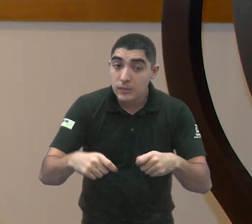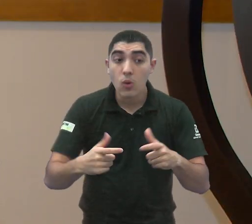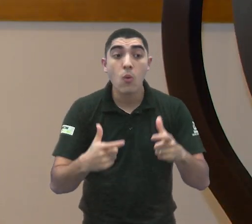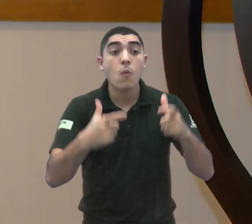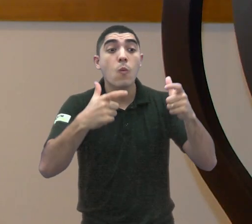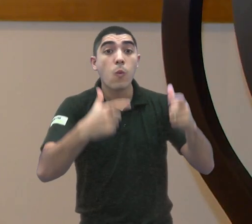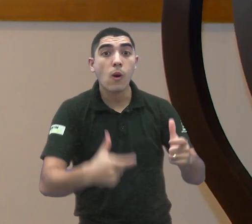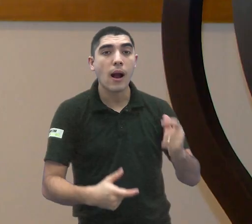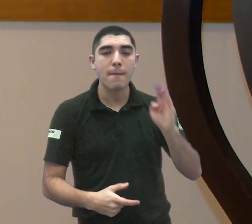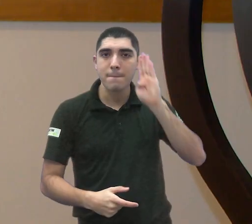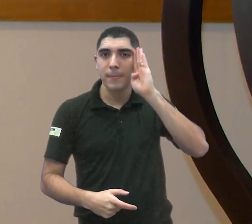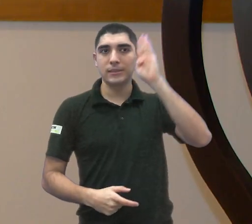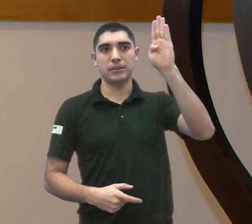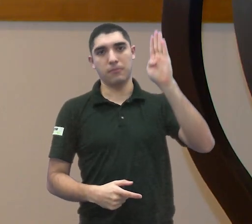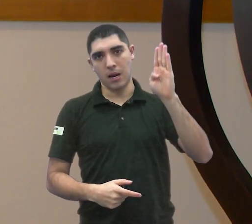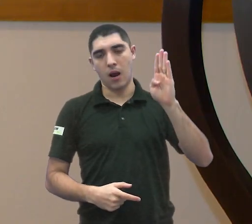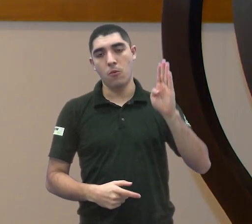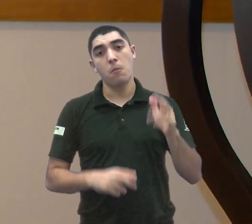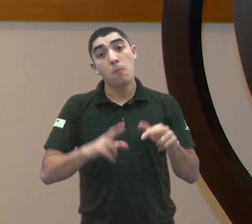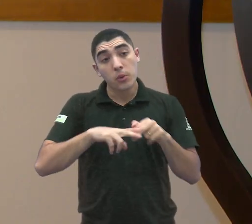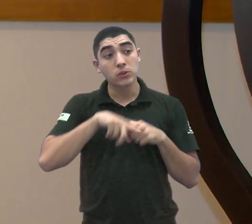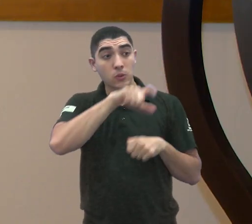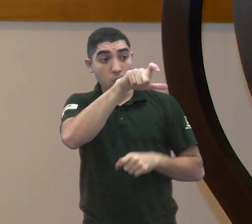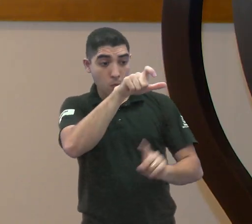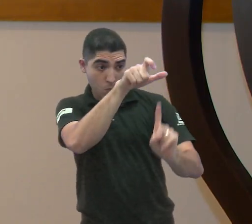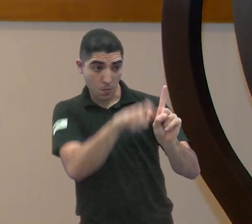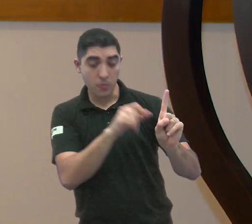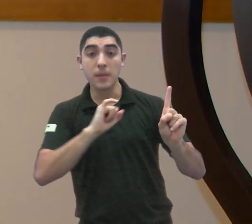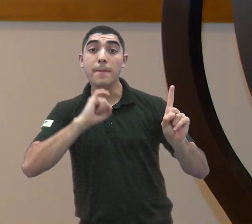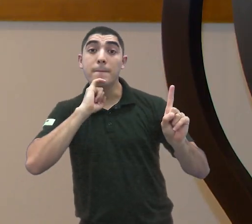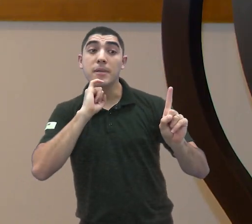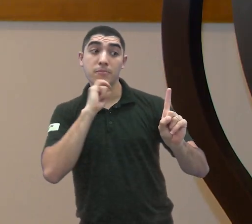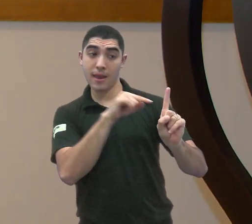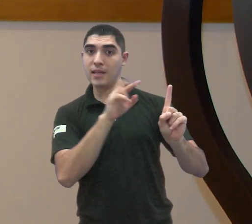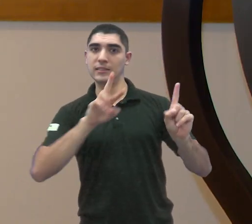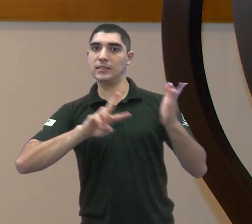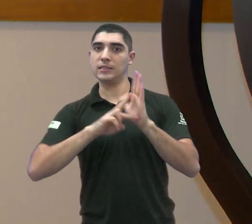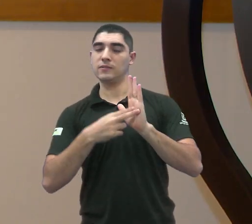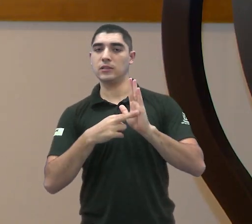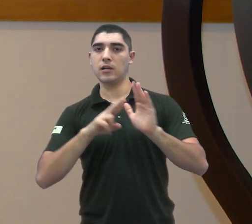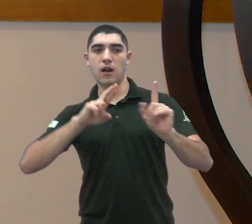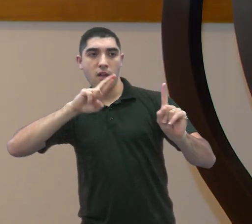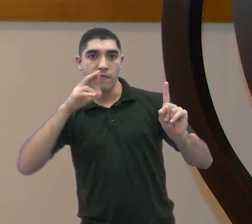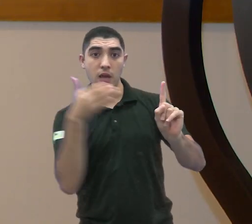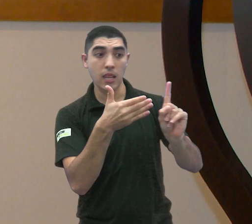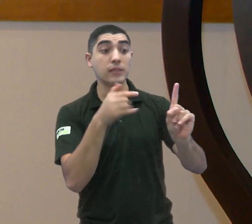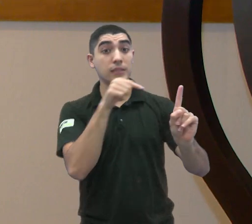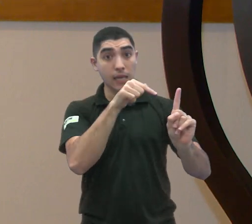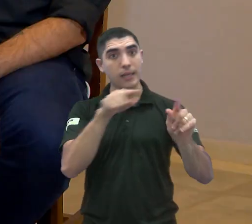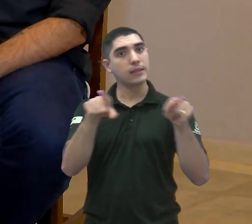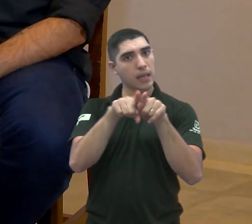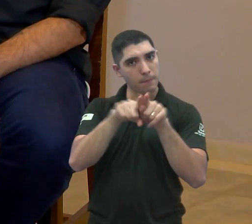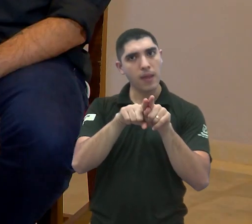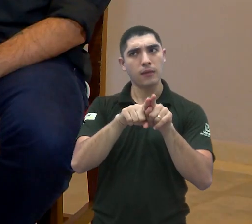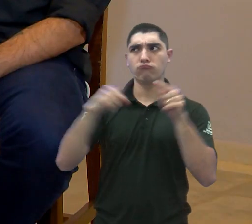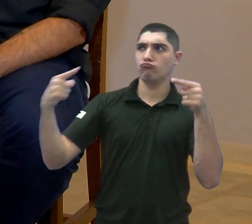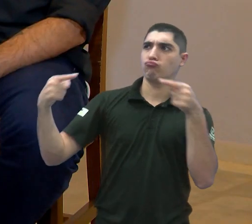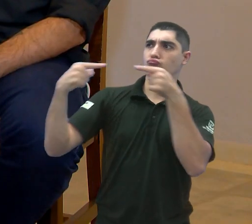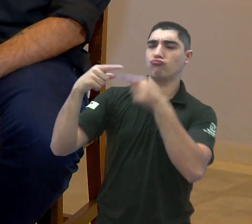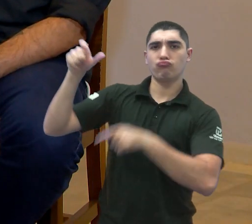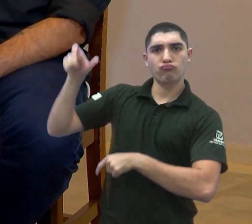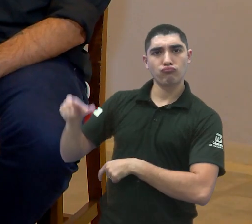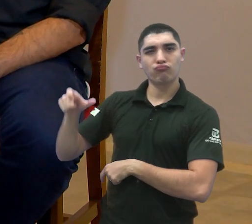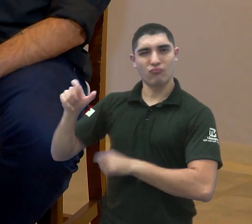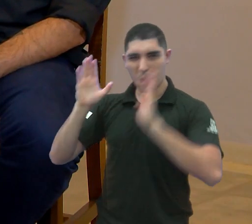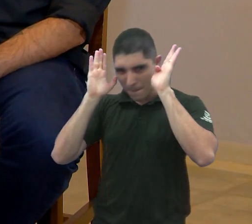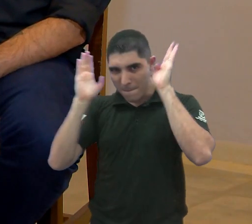realizado, ele precisa ter uma referência, um ponto de unidade. Então o bispo é esta referência, como alguém que também está ligado ao Papa,